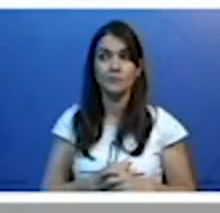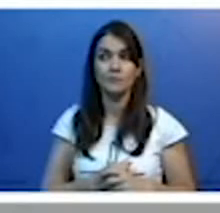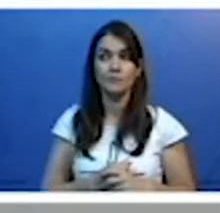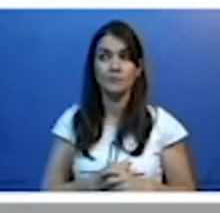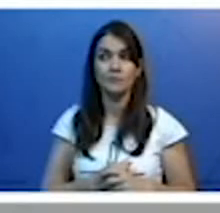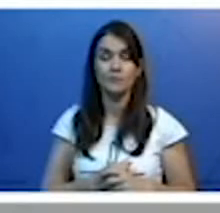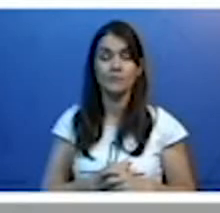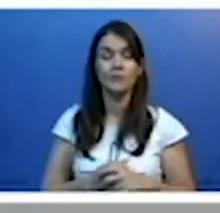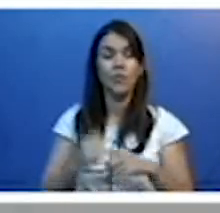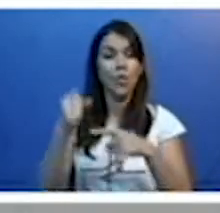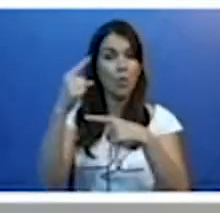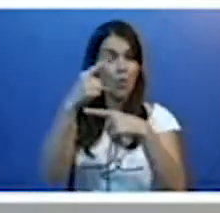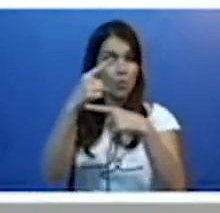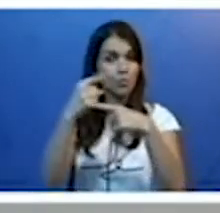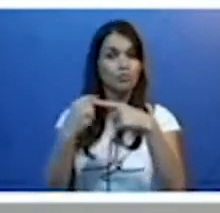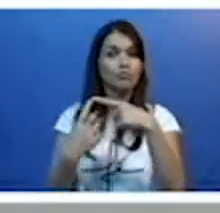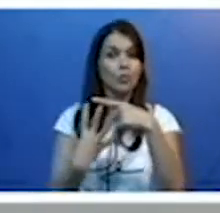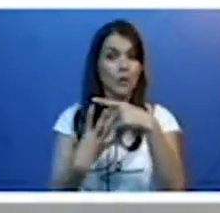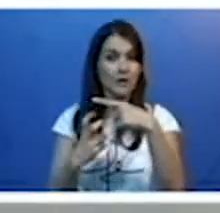1 sobre 45